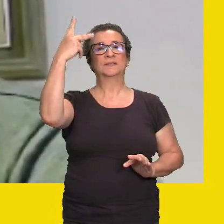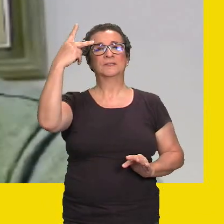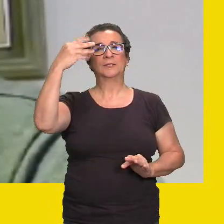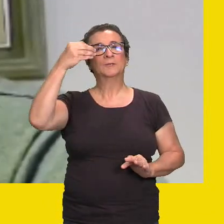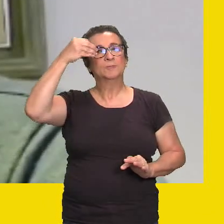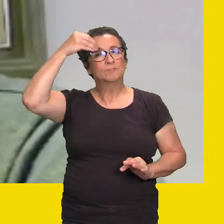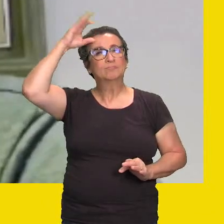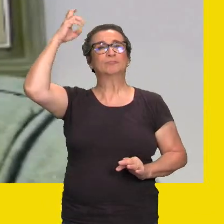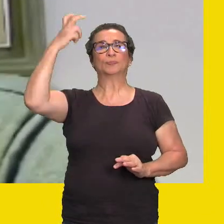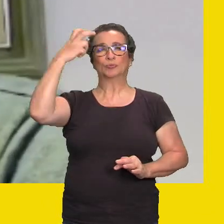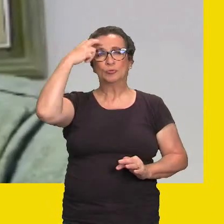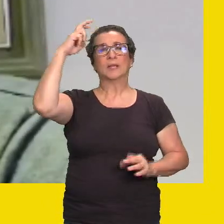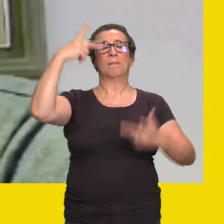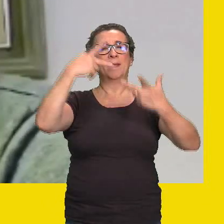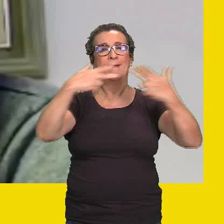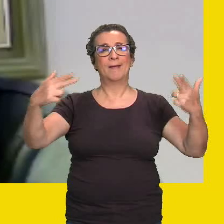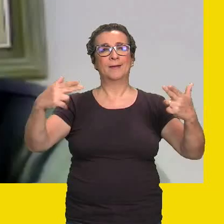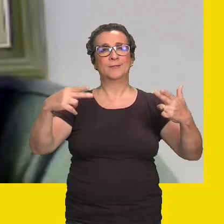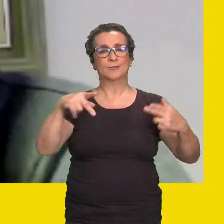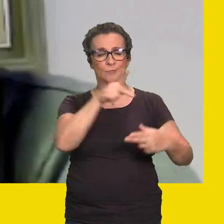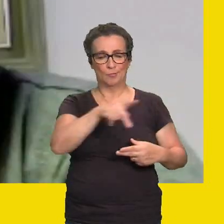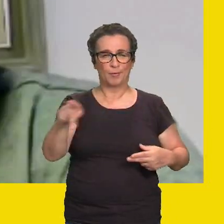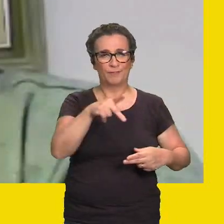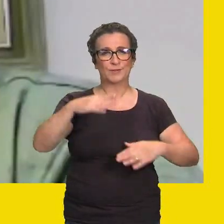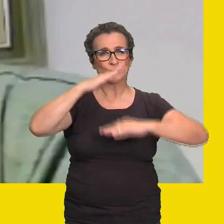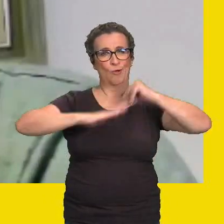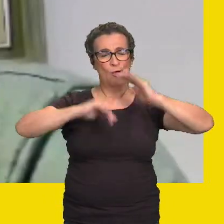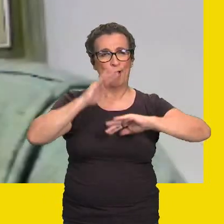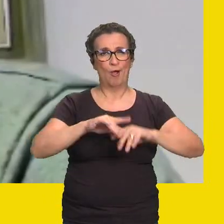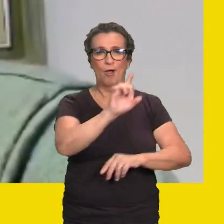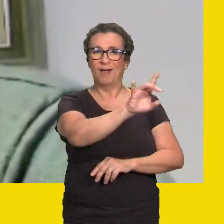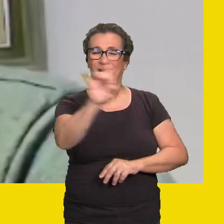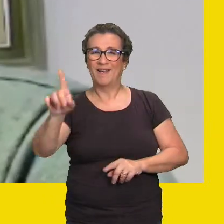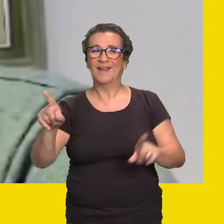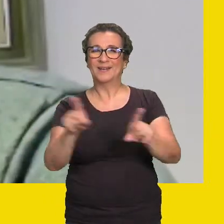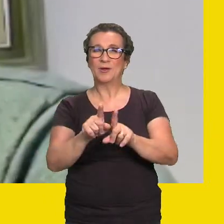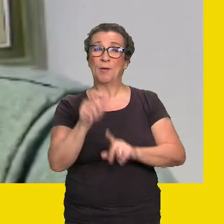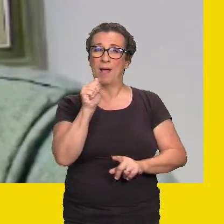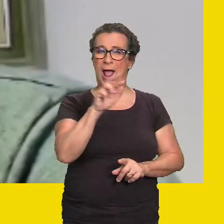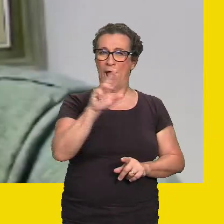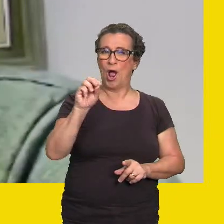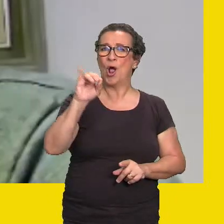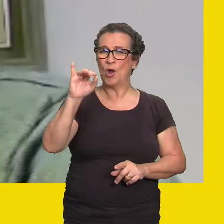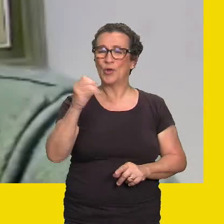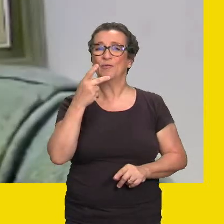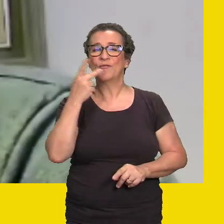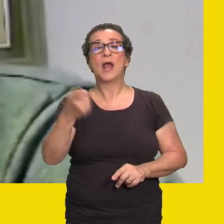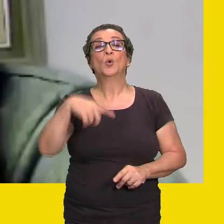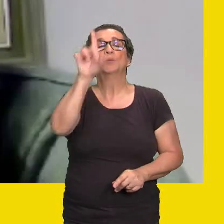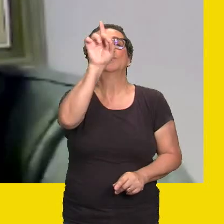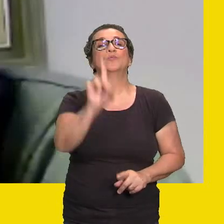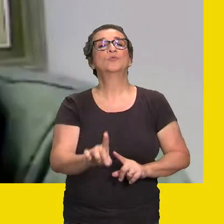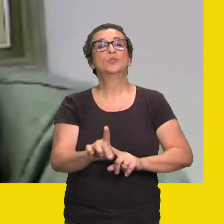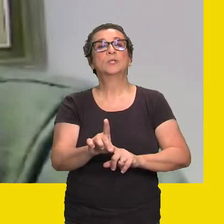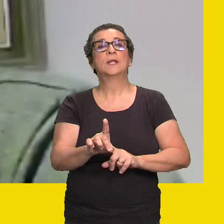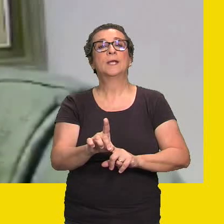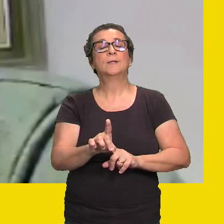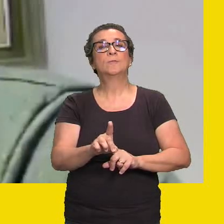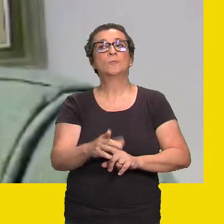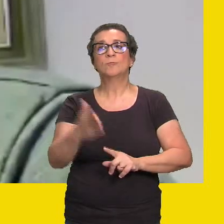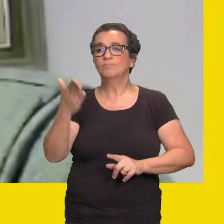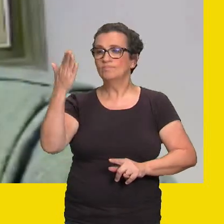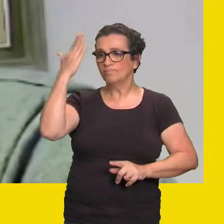saberes docentes e das identidades docentes, como fala Arroio também, né, o direito a saberem-se,